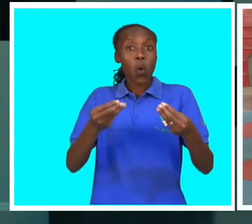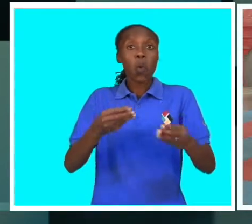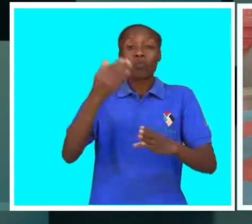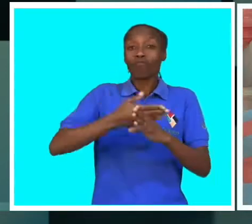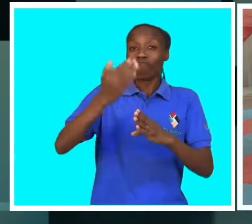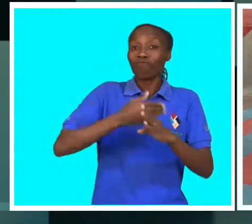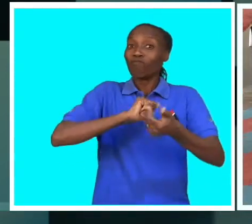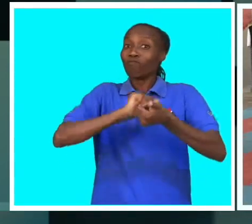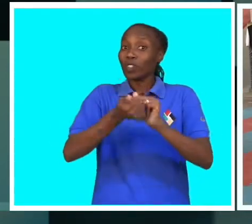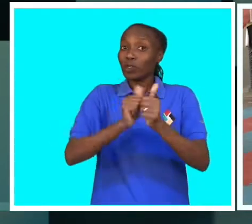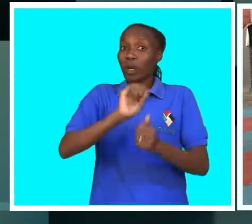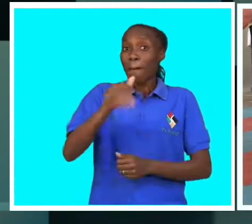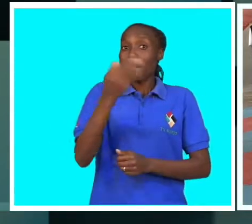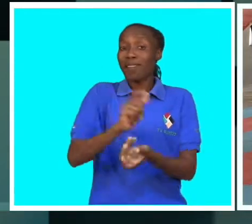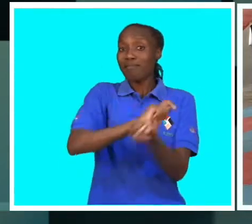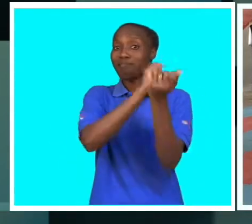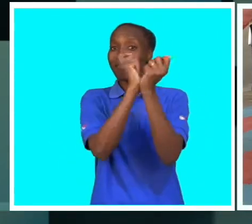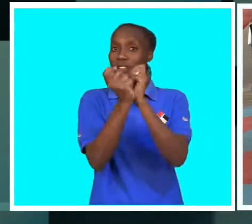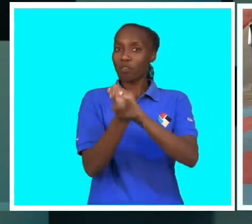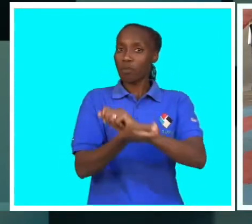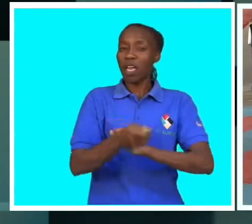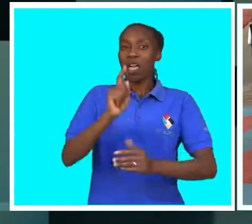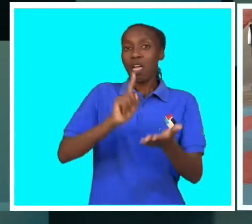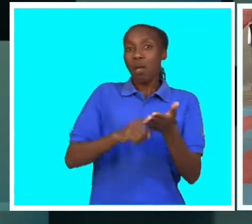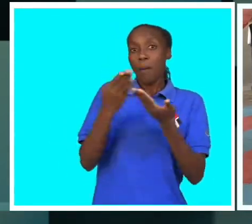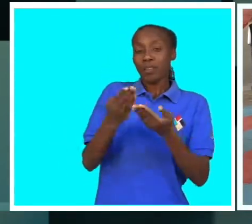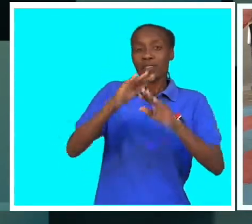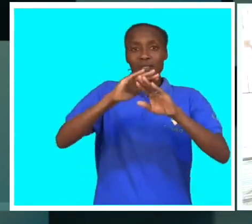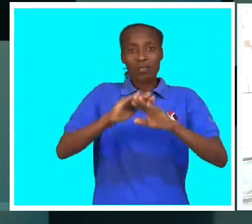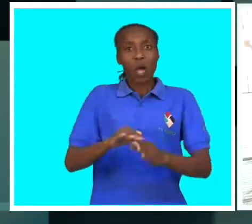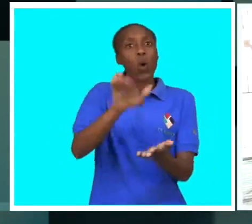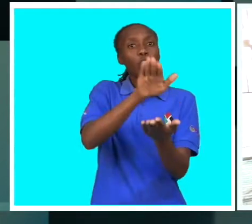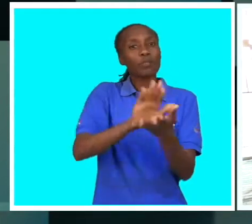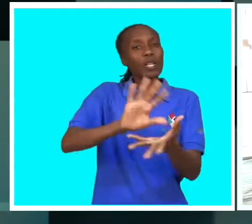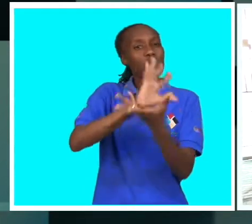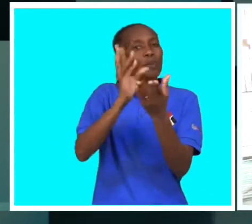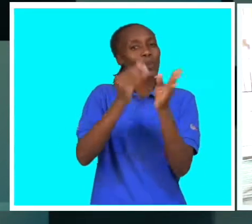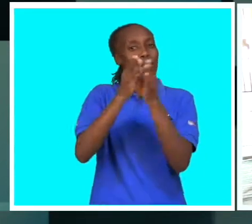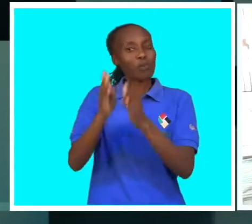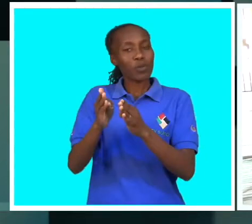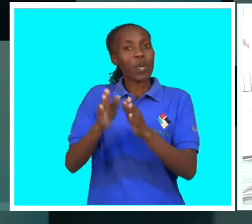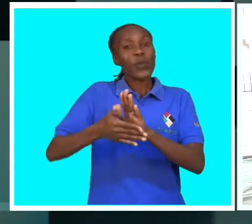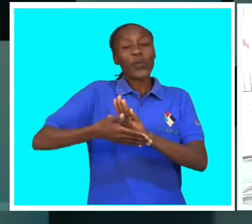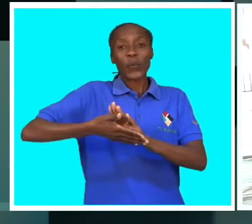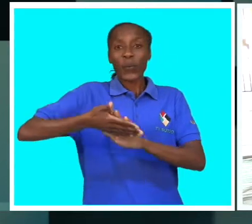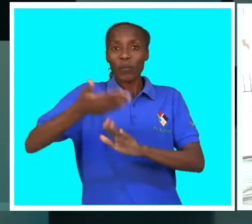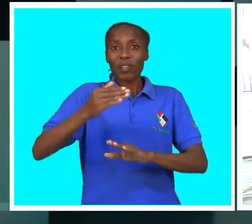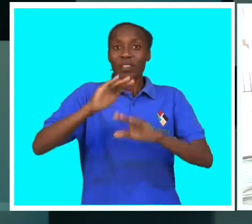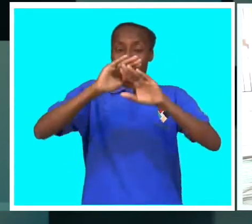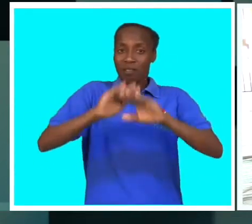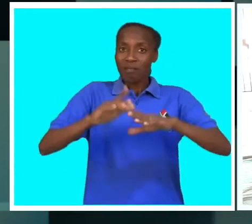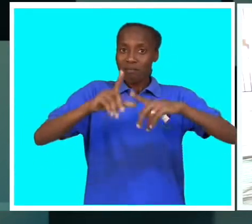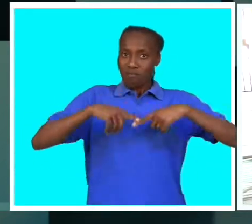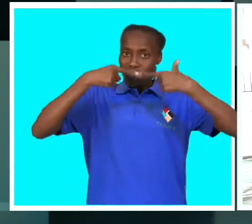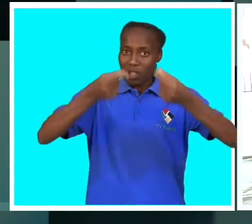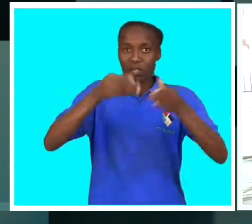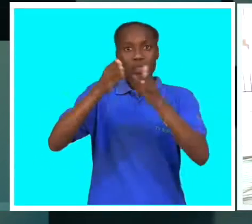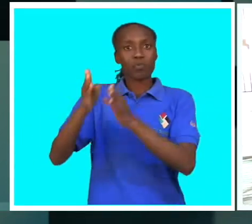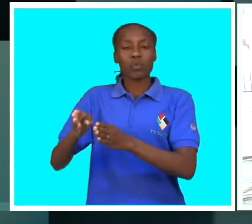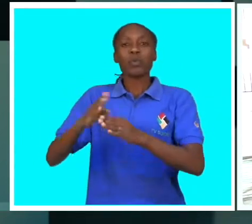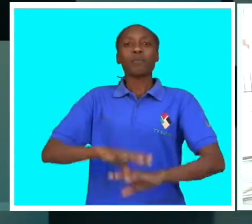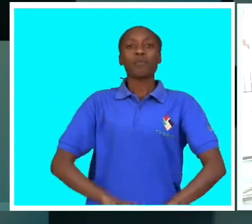ferramenta de autotransformação, é por isso que nele há espaço para toda a gente, desde que haja vontade.